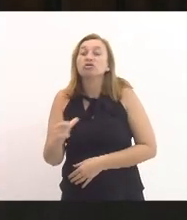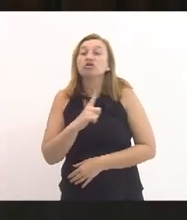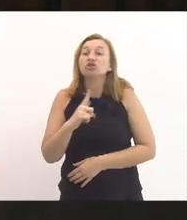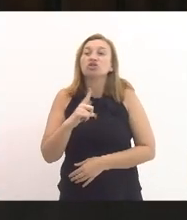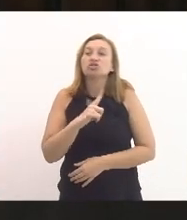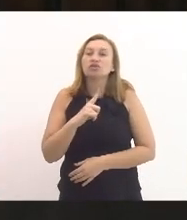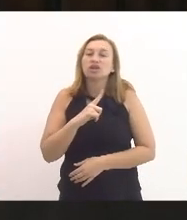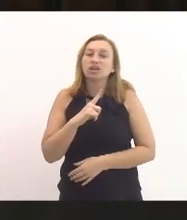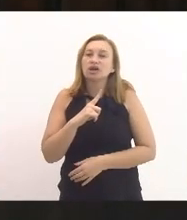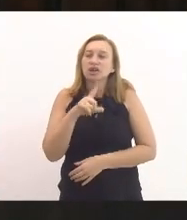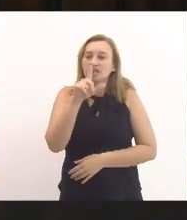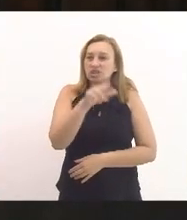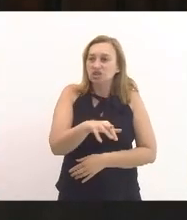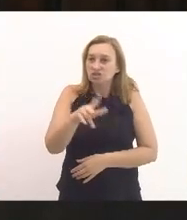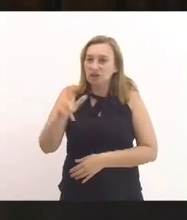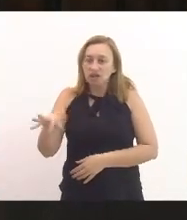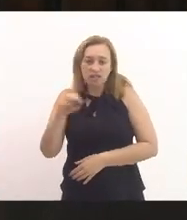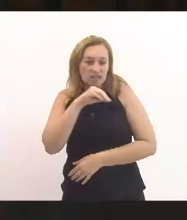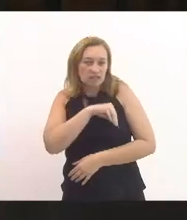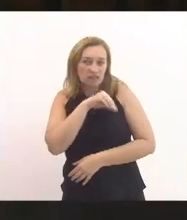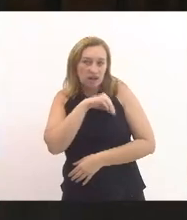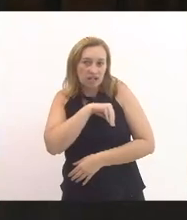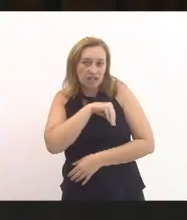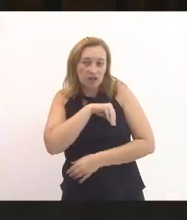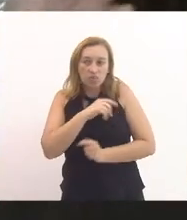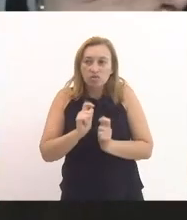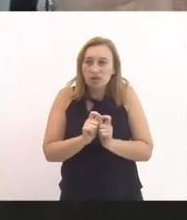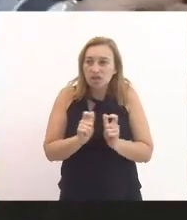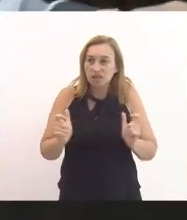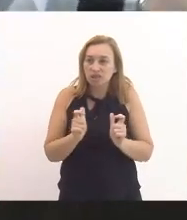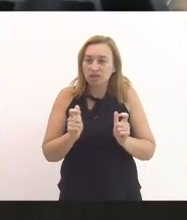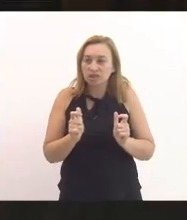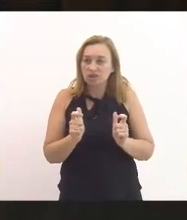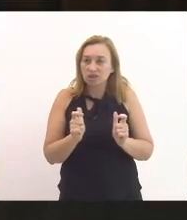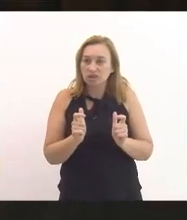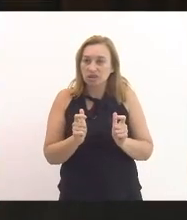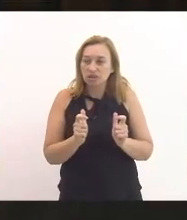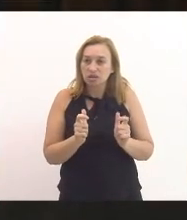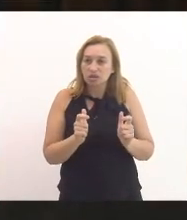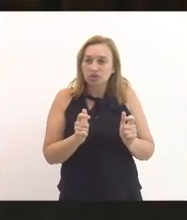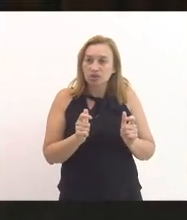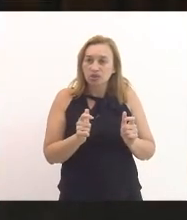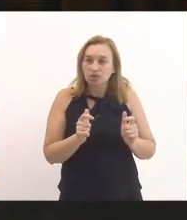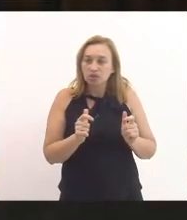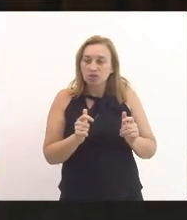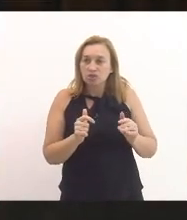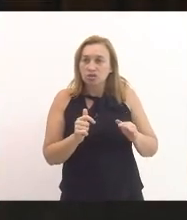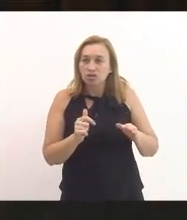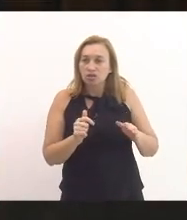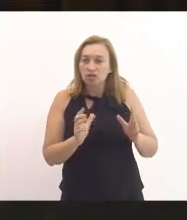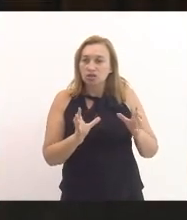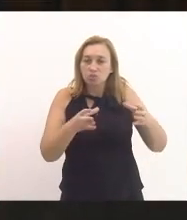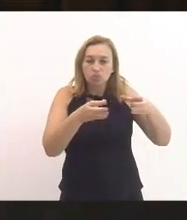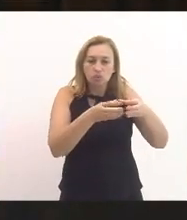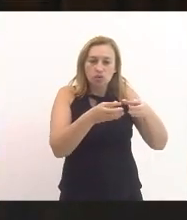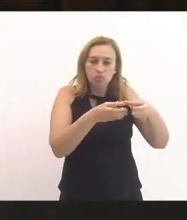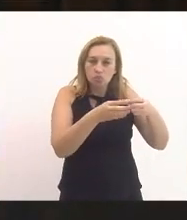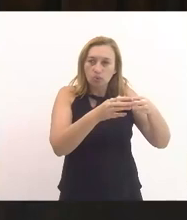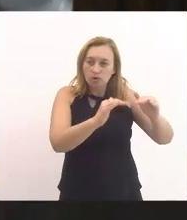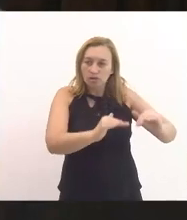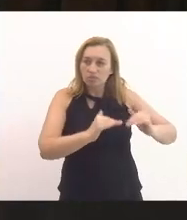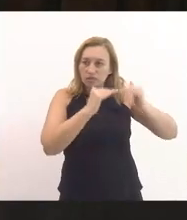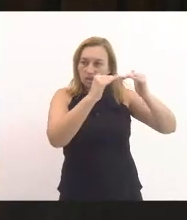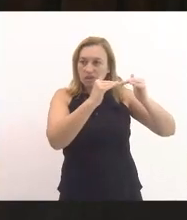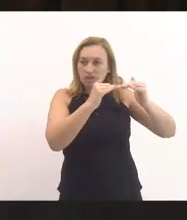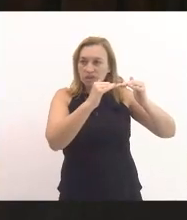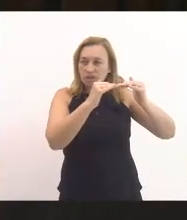uma diferença salarial abissal entre aqueles que estão no topo da hierarquia e aqueles que estão